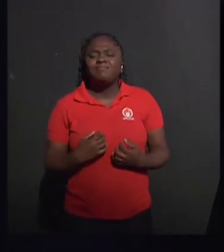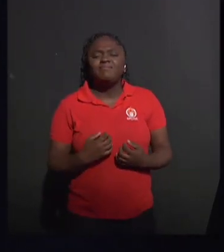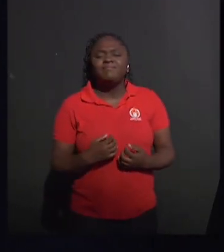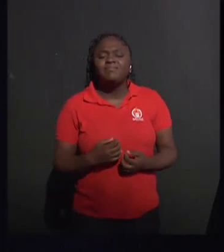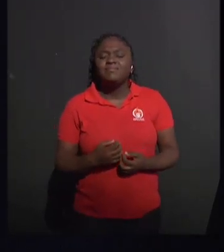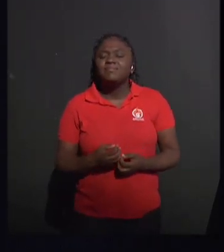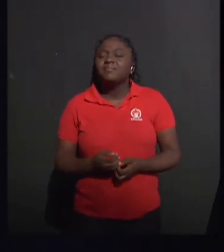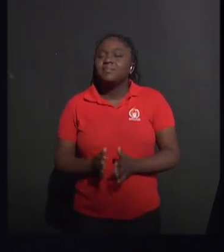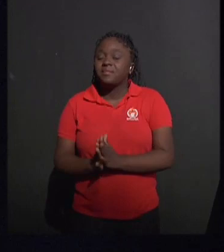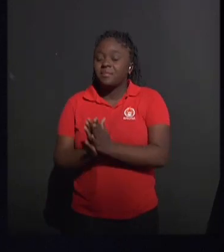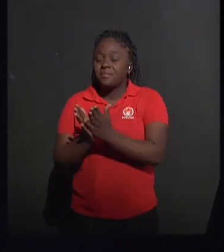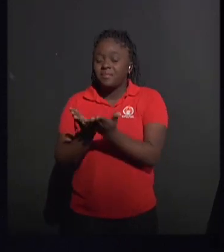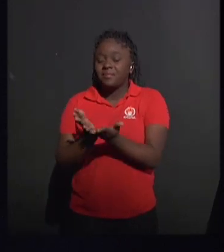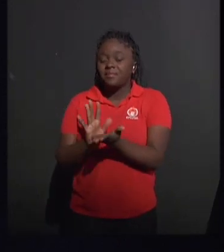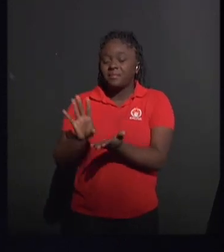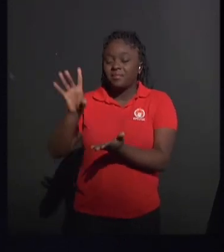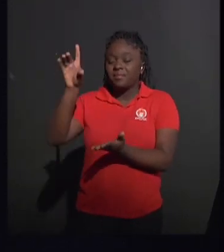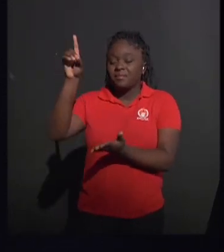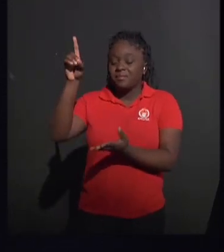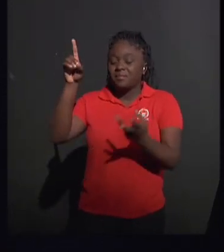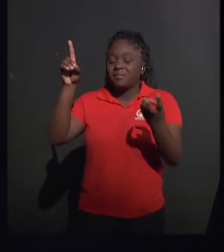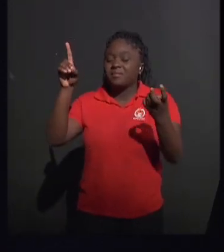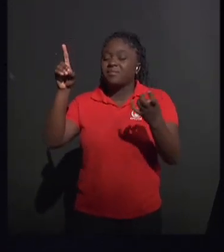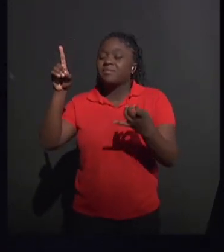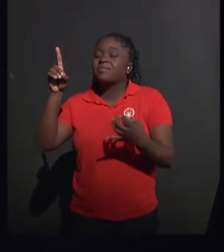A Tua palavra diz,